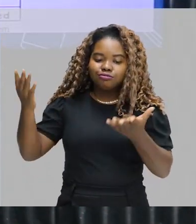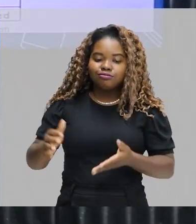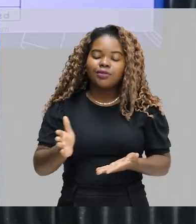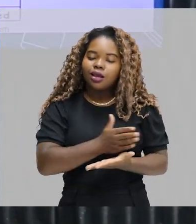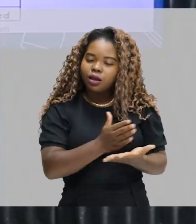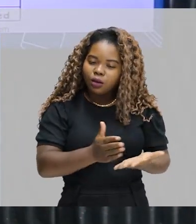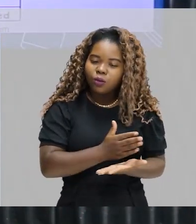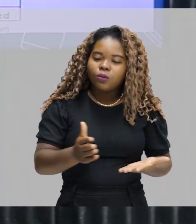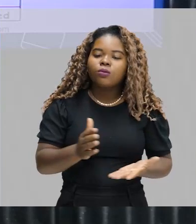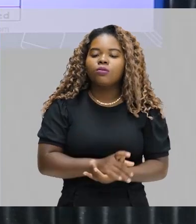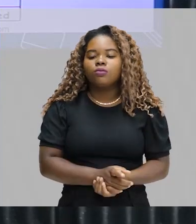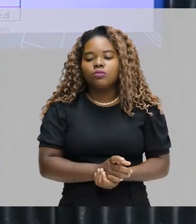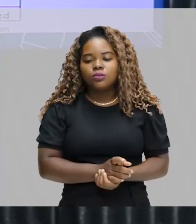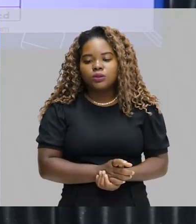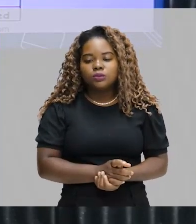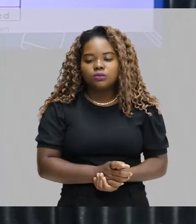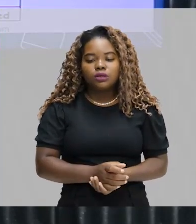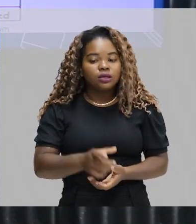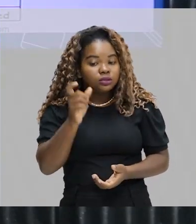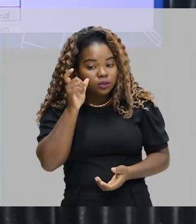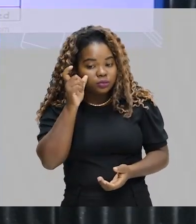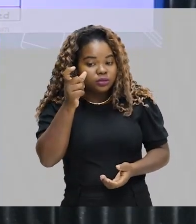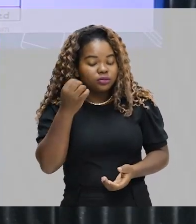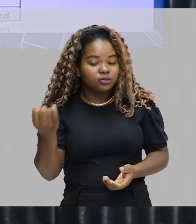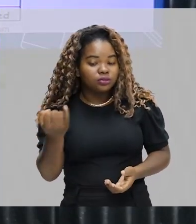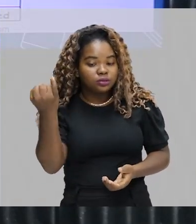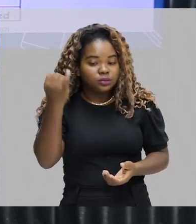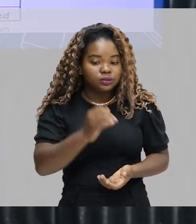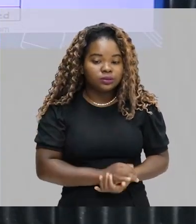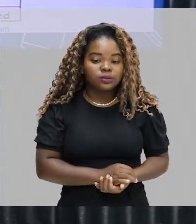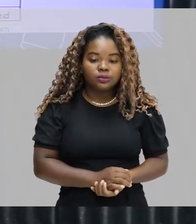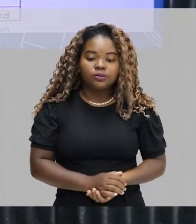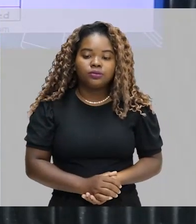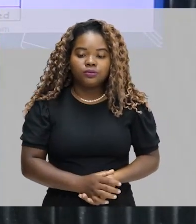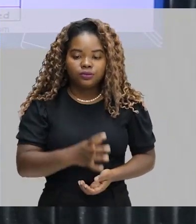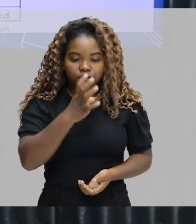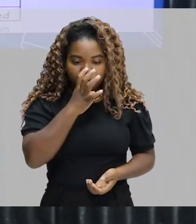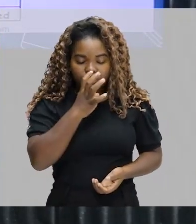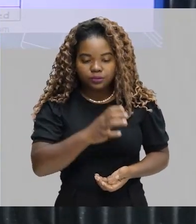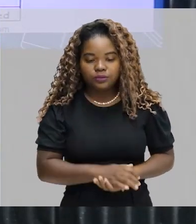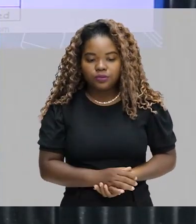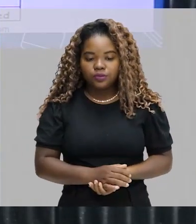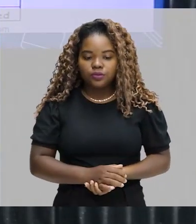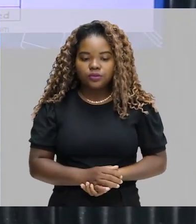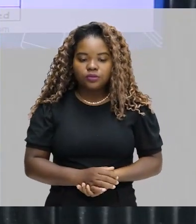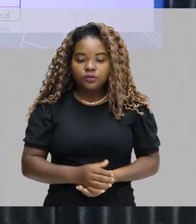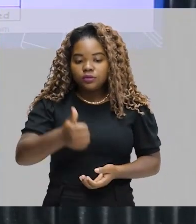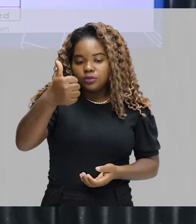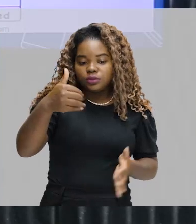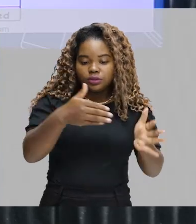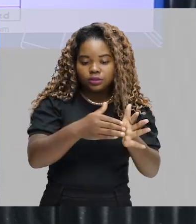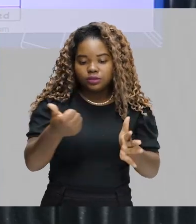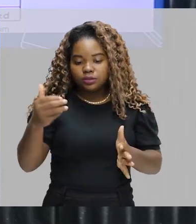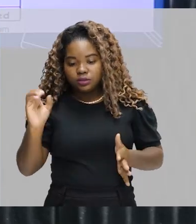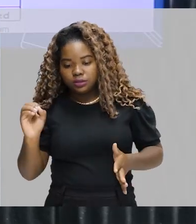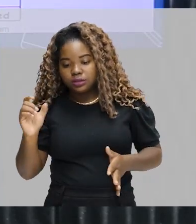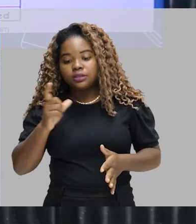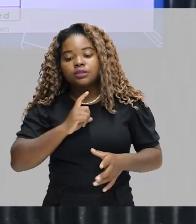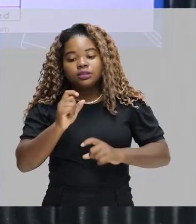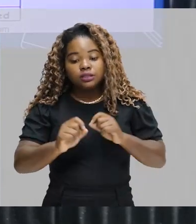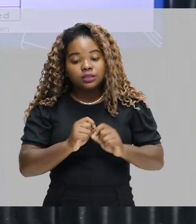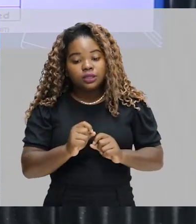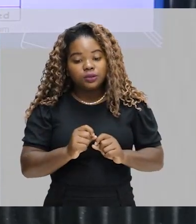para a gente analisar a construção desses nomes em inglês. De 1 a 10, nós temos